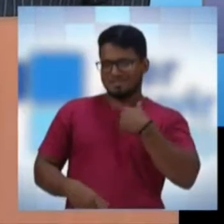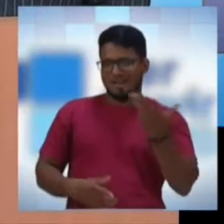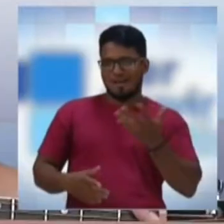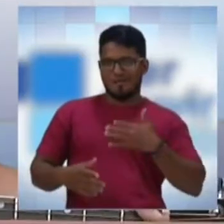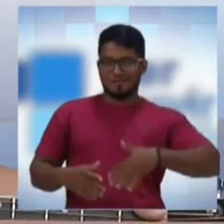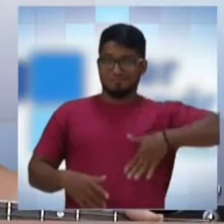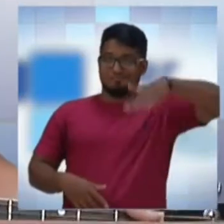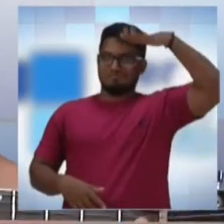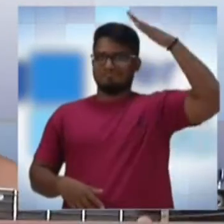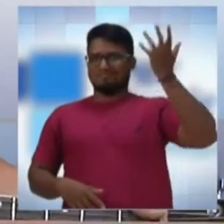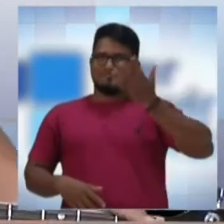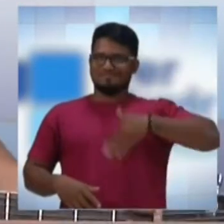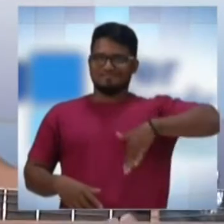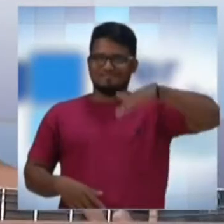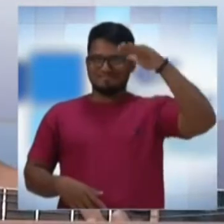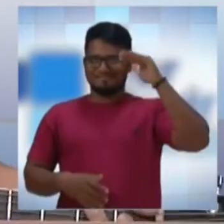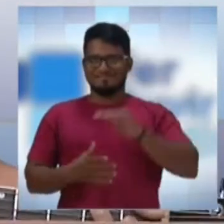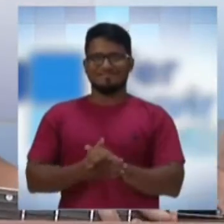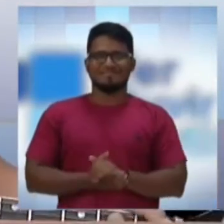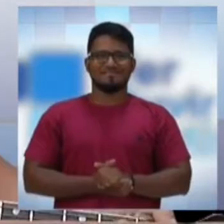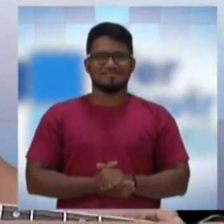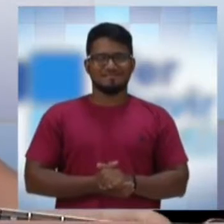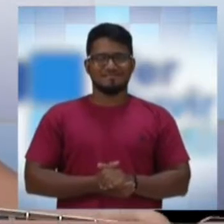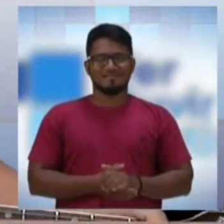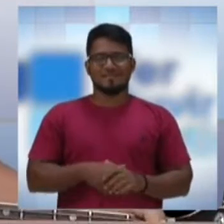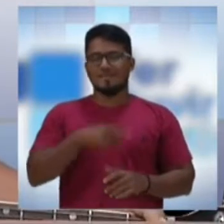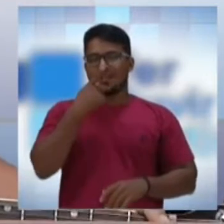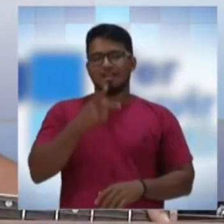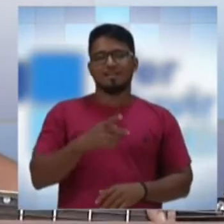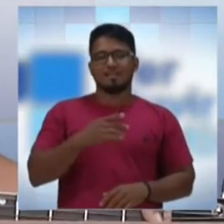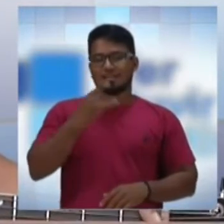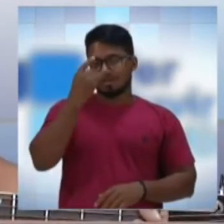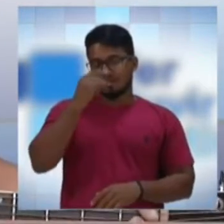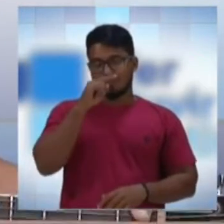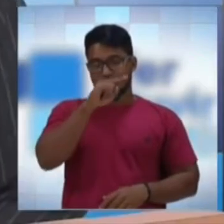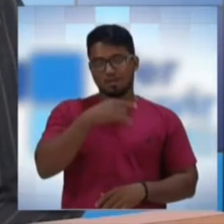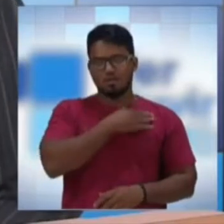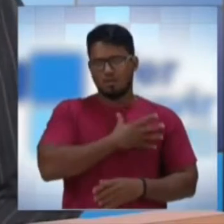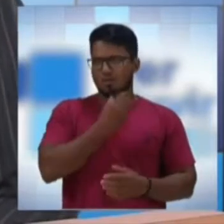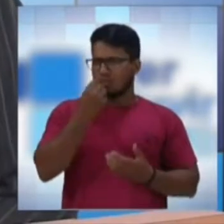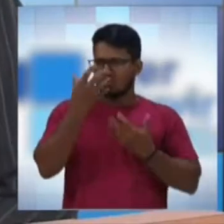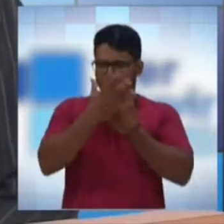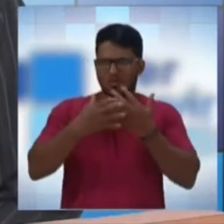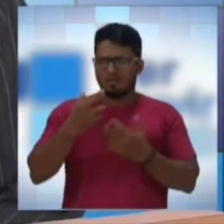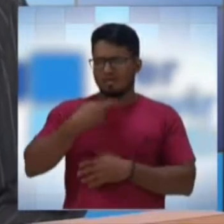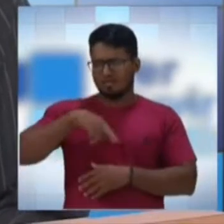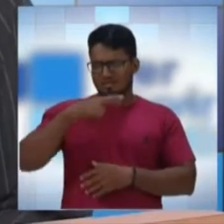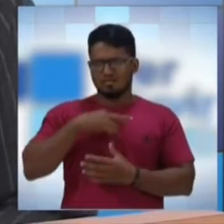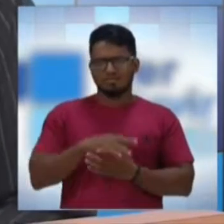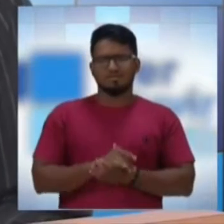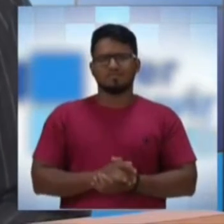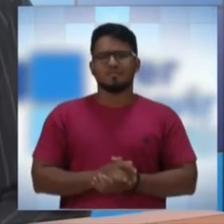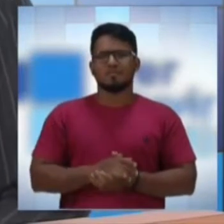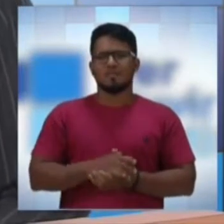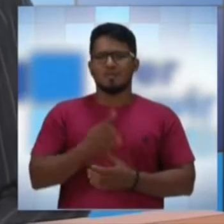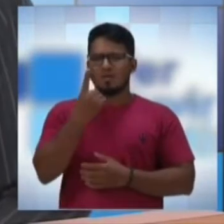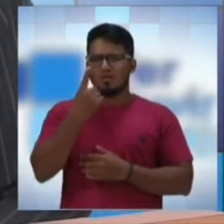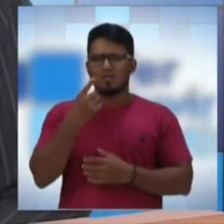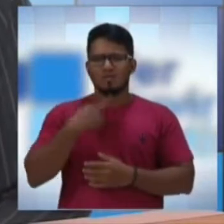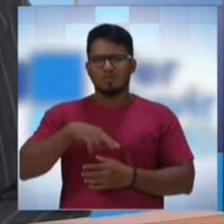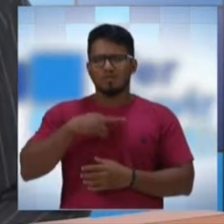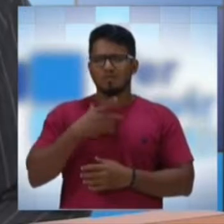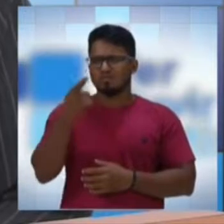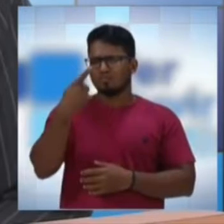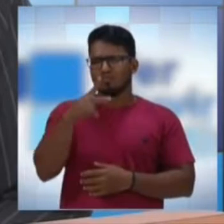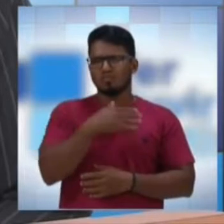Eu, sou eu, agora eu sou uma cegona. Falar em cegona, Francisca, você gosta muito de tocar música religiosa. Uh-huh. Vamos